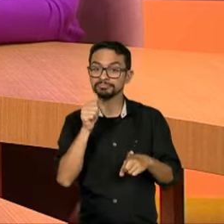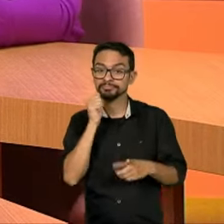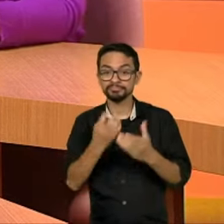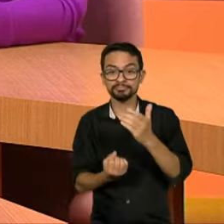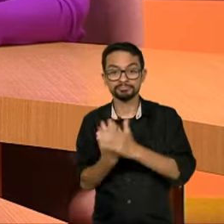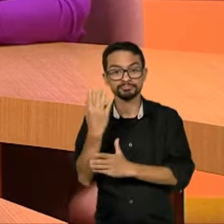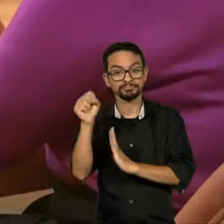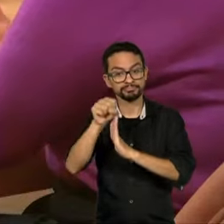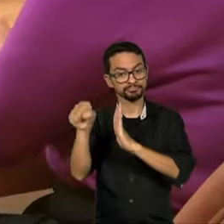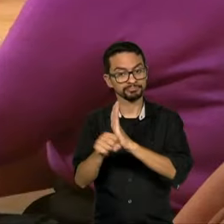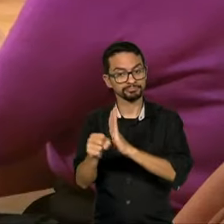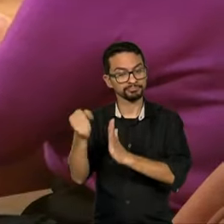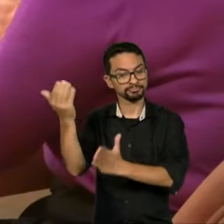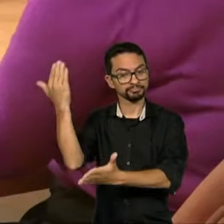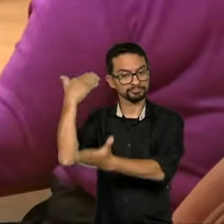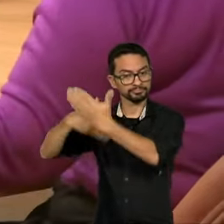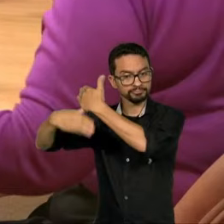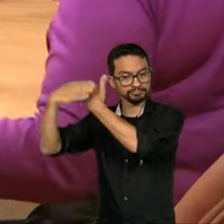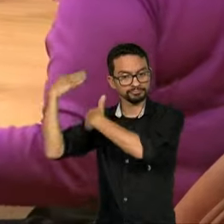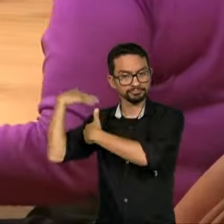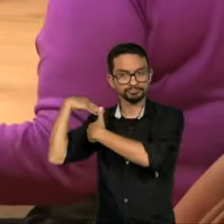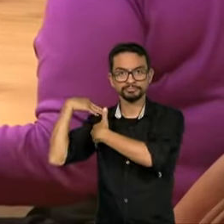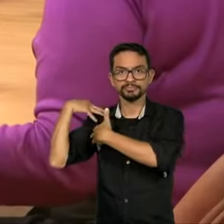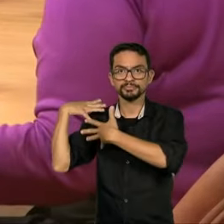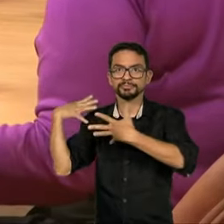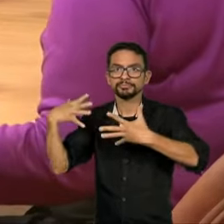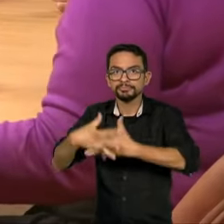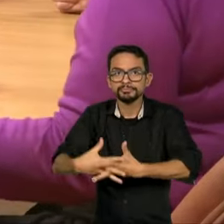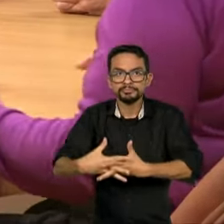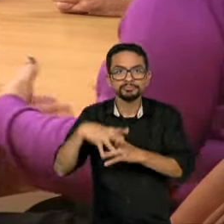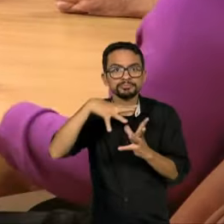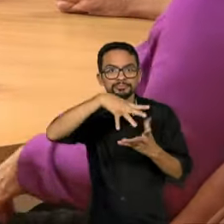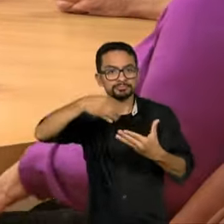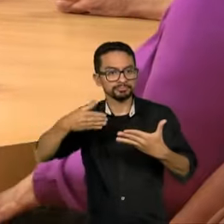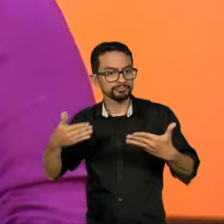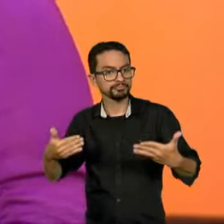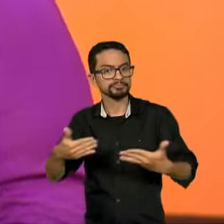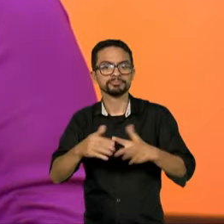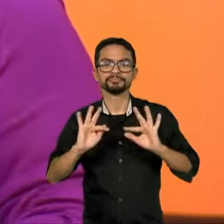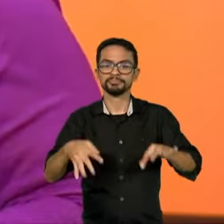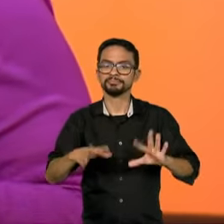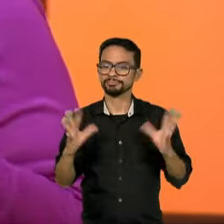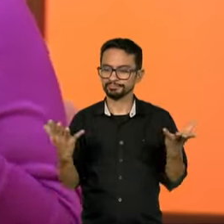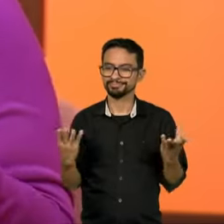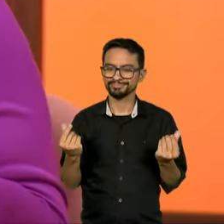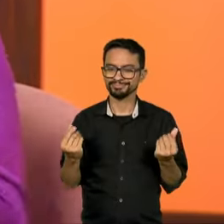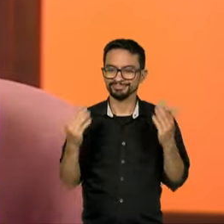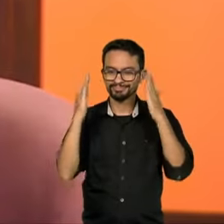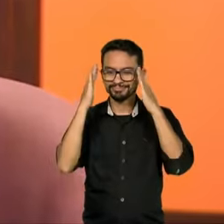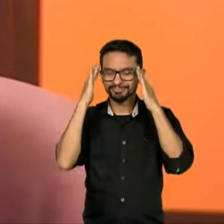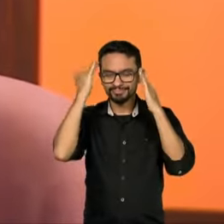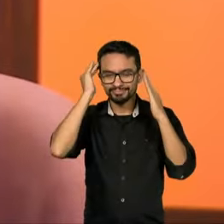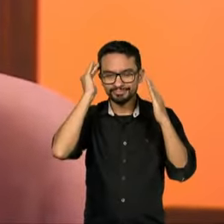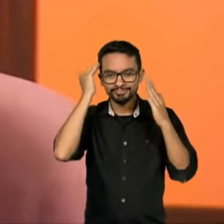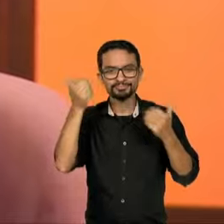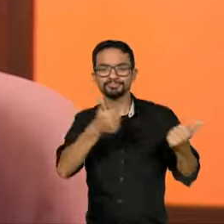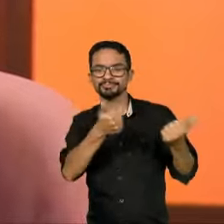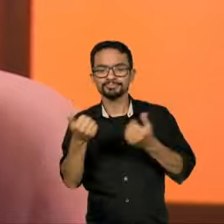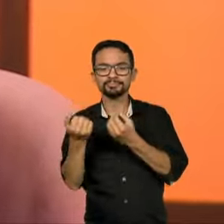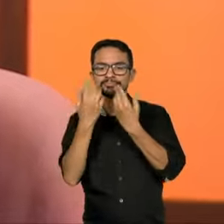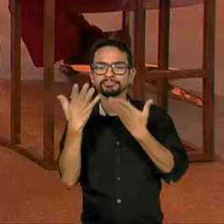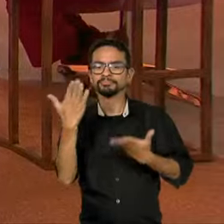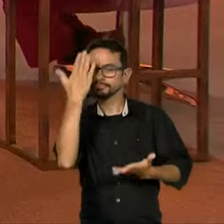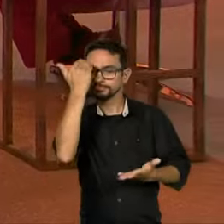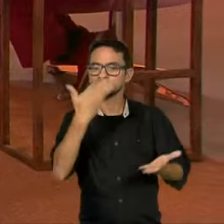século passado e que perplexas assistem esse fim do mundo acontecendo aí, meio que sem saber muito bem como lidar